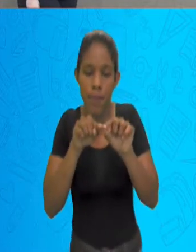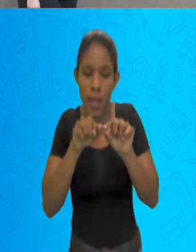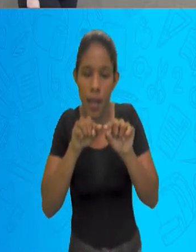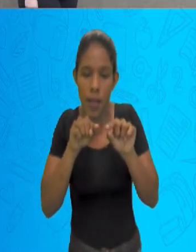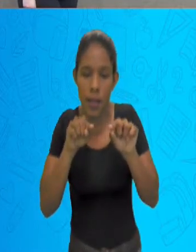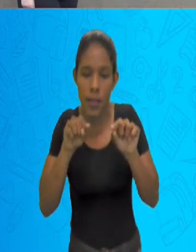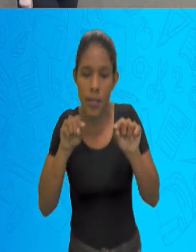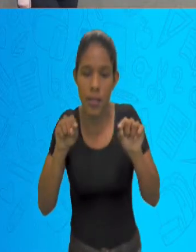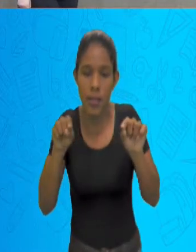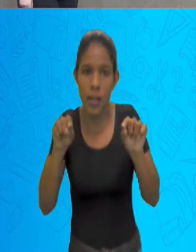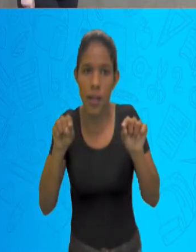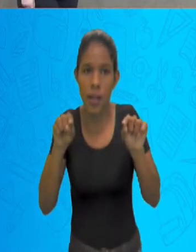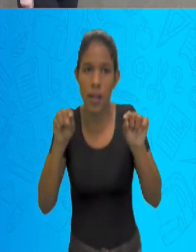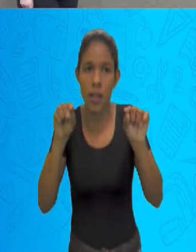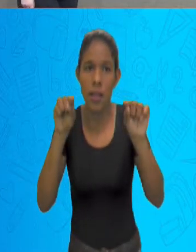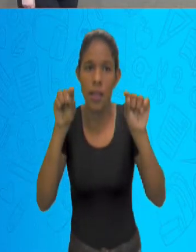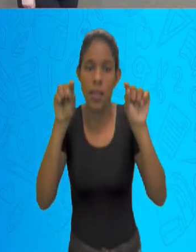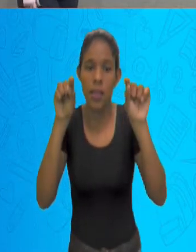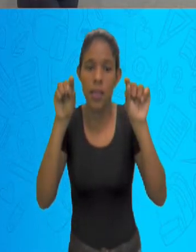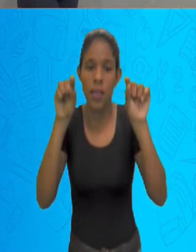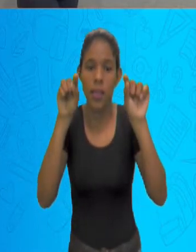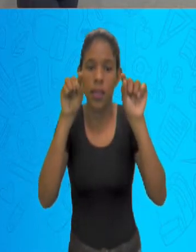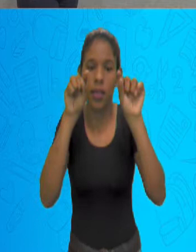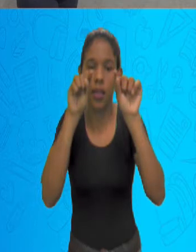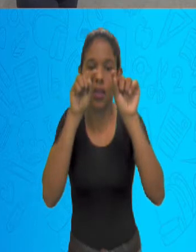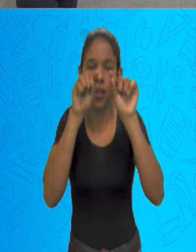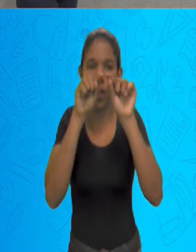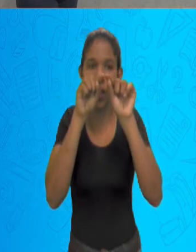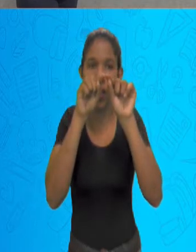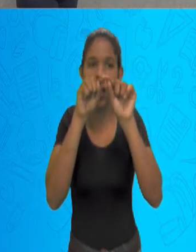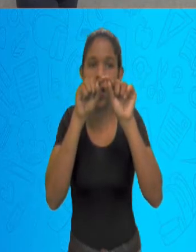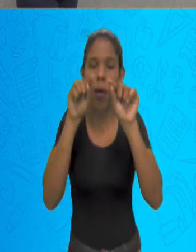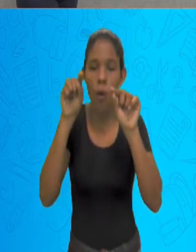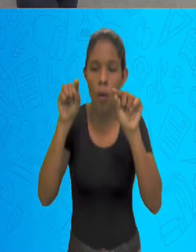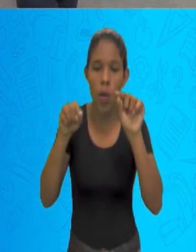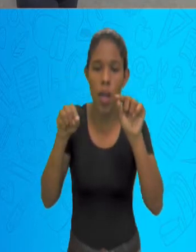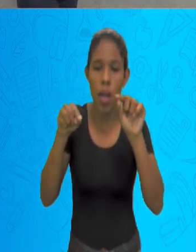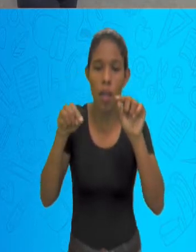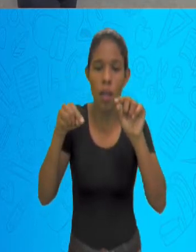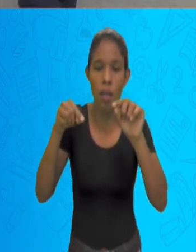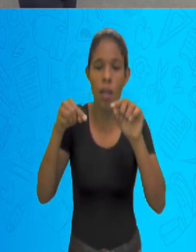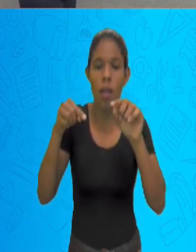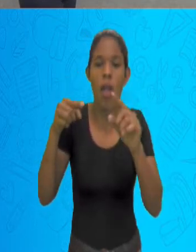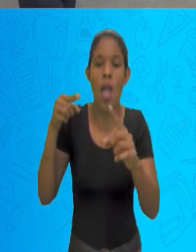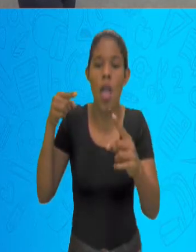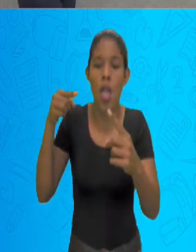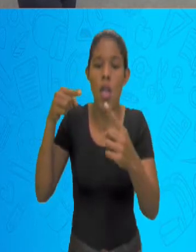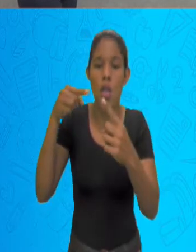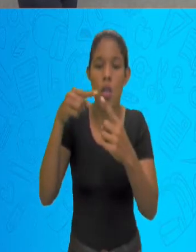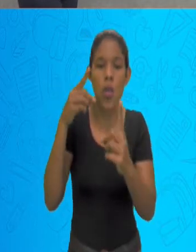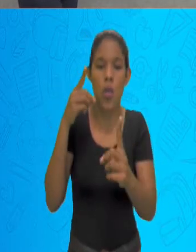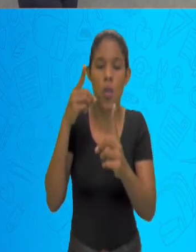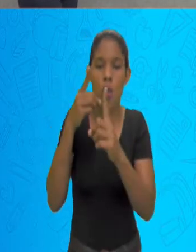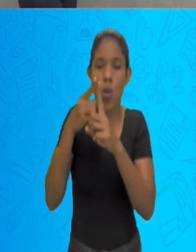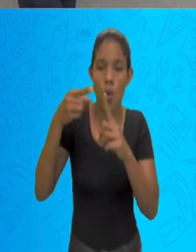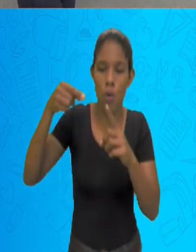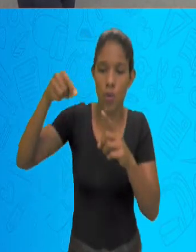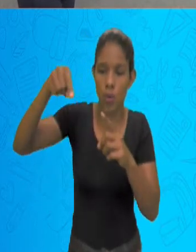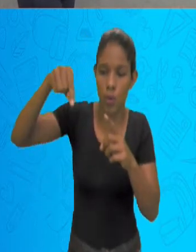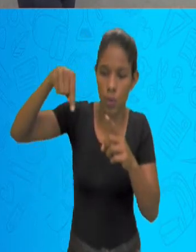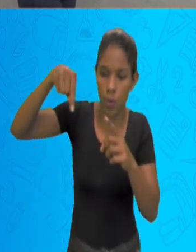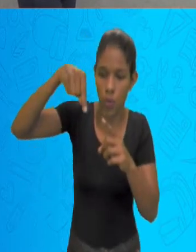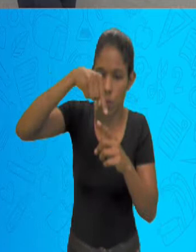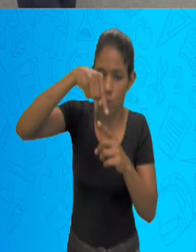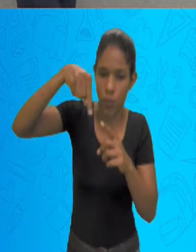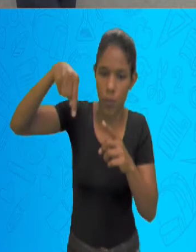aresta? A aresta é onde uma face se encontra com outra face. Ali nós vamos chamar de arestas.